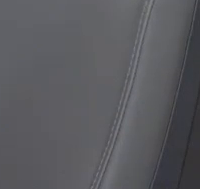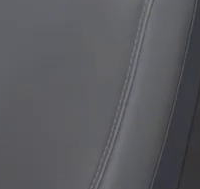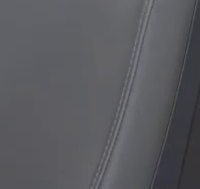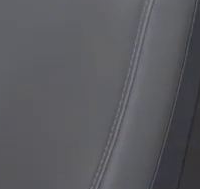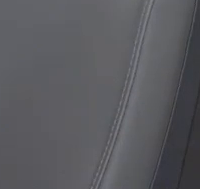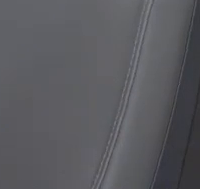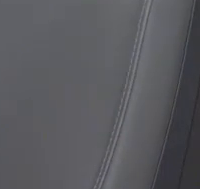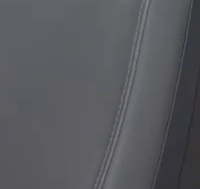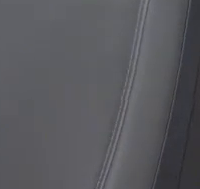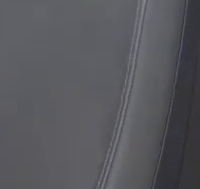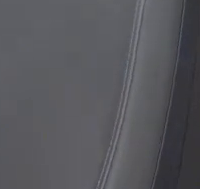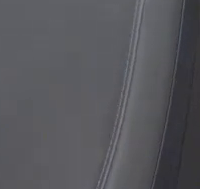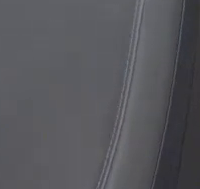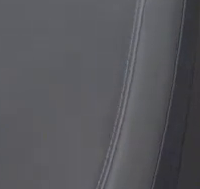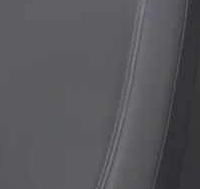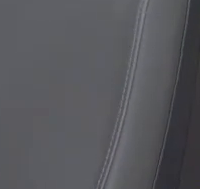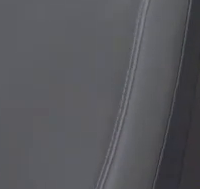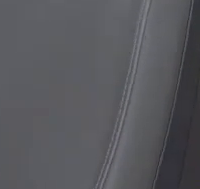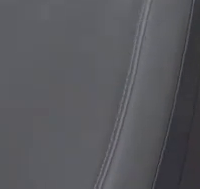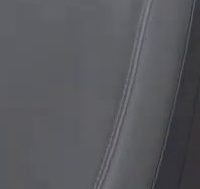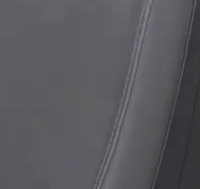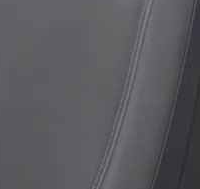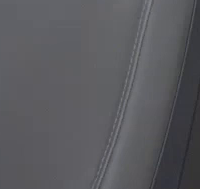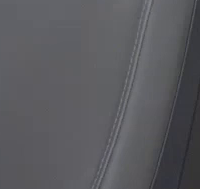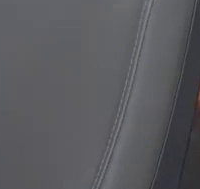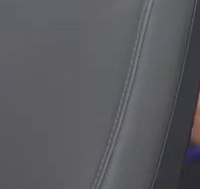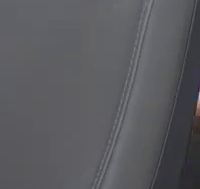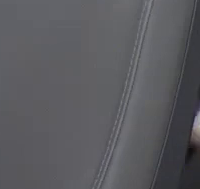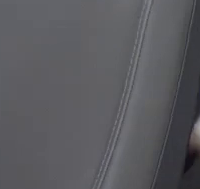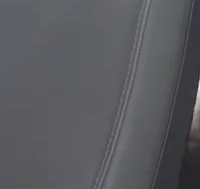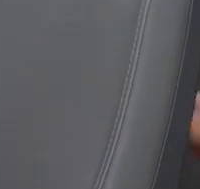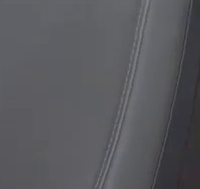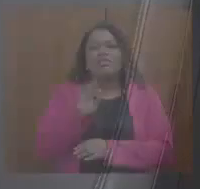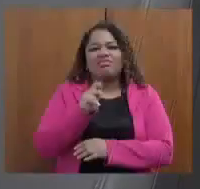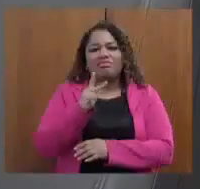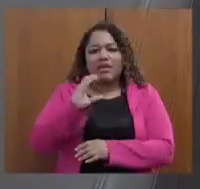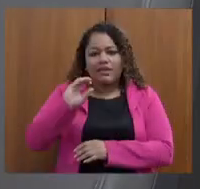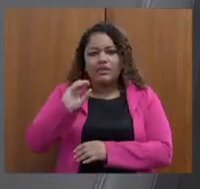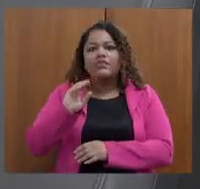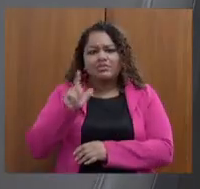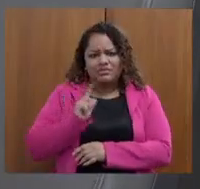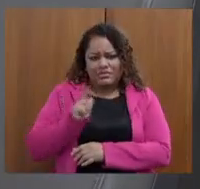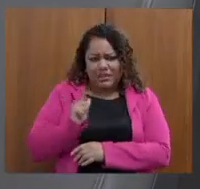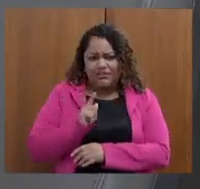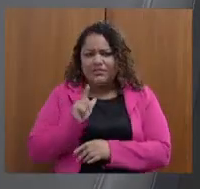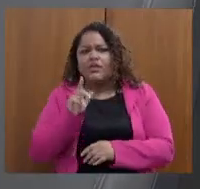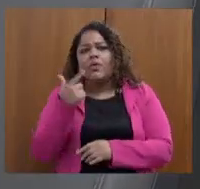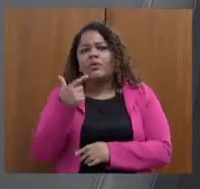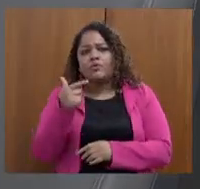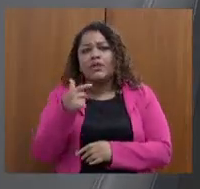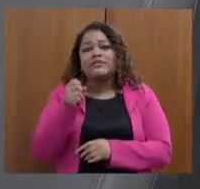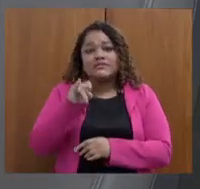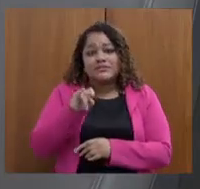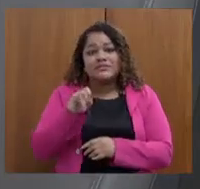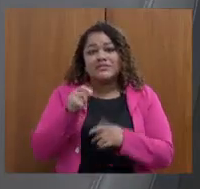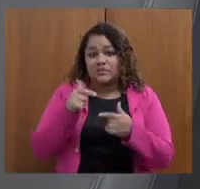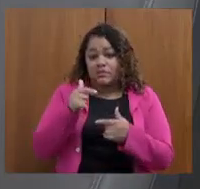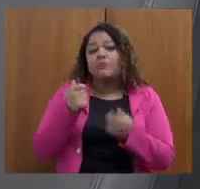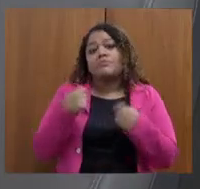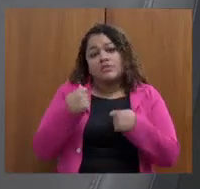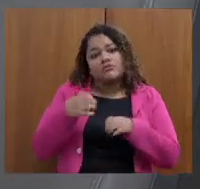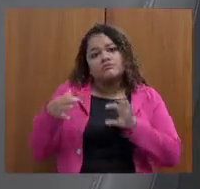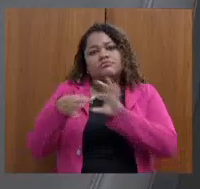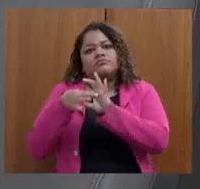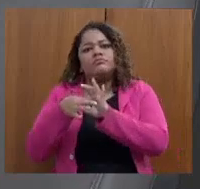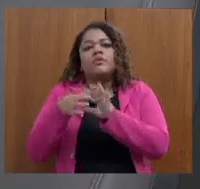relação hoje com biotectal porque eu acho que se não tem deveria a ver essa costura até porque dentro da sete linhas prioritárias de investimento